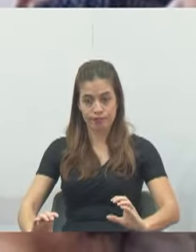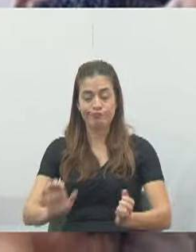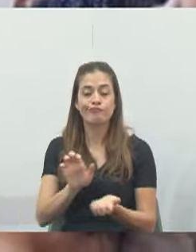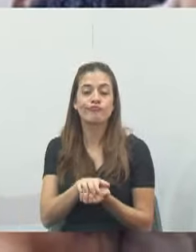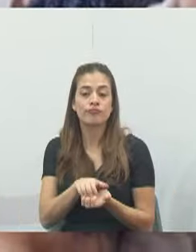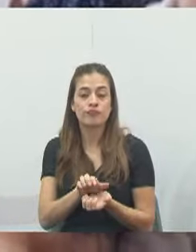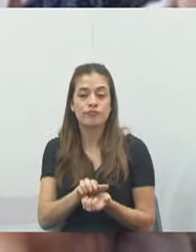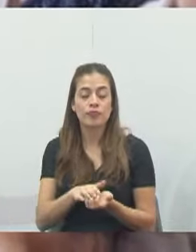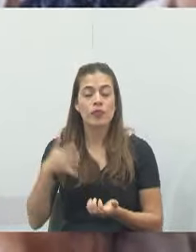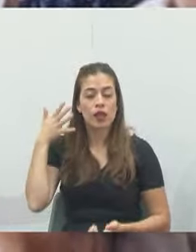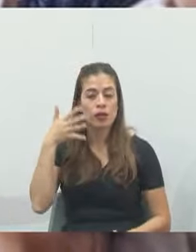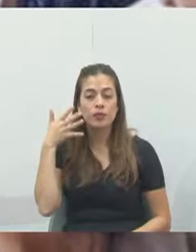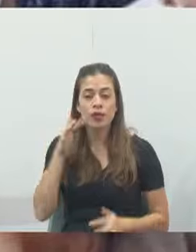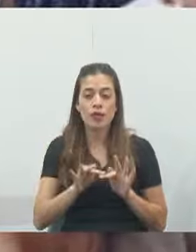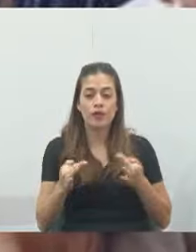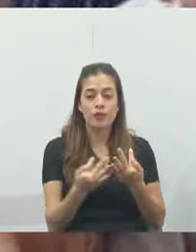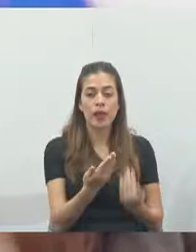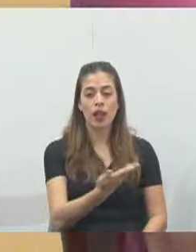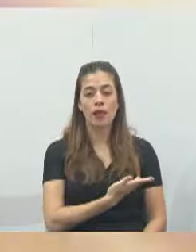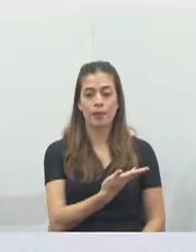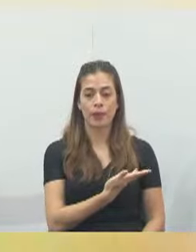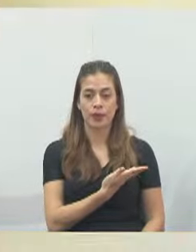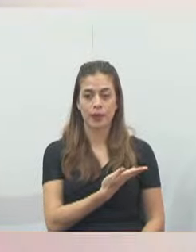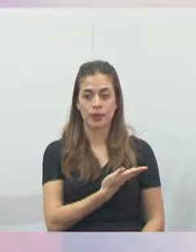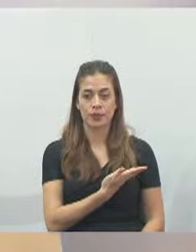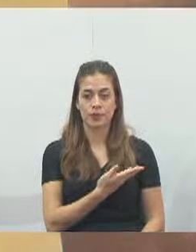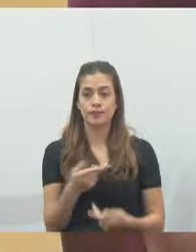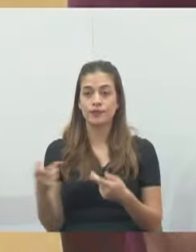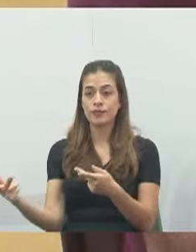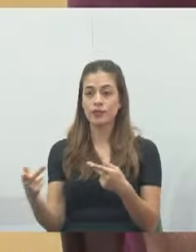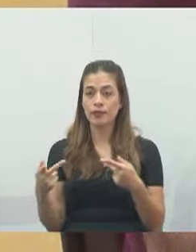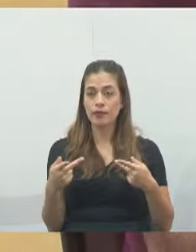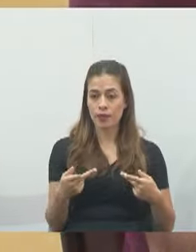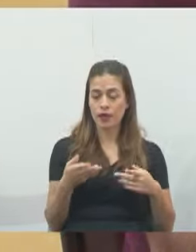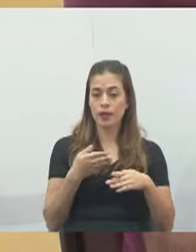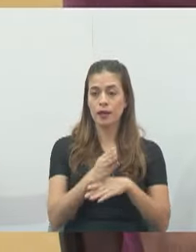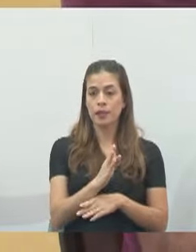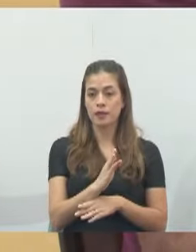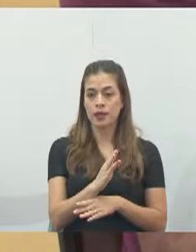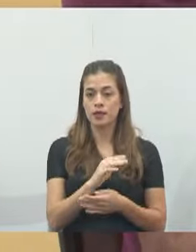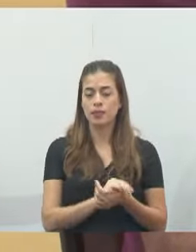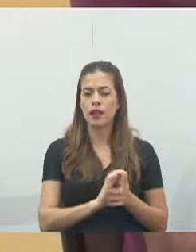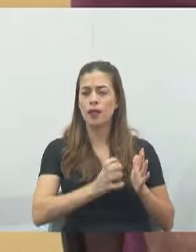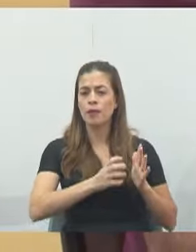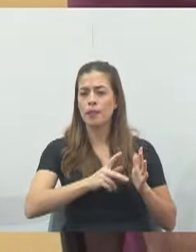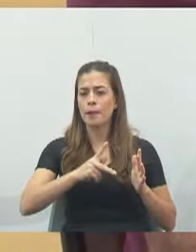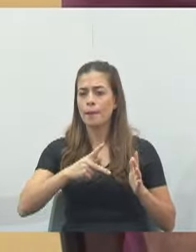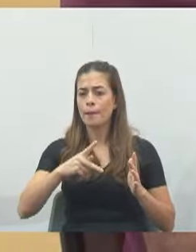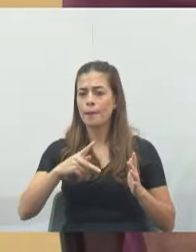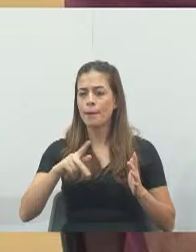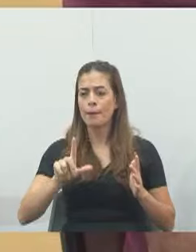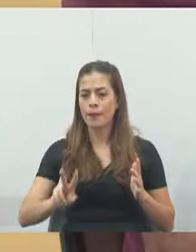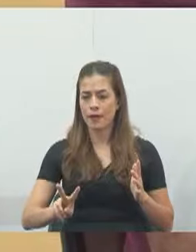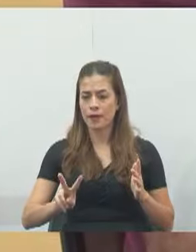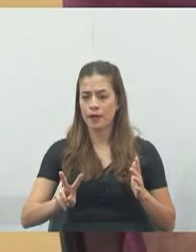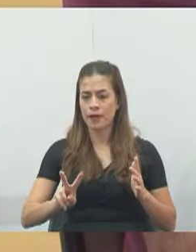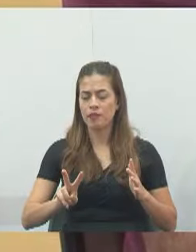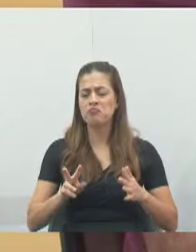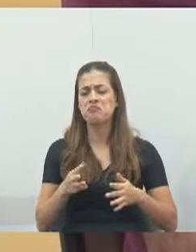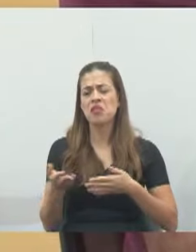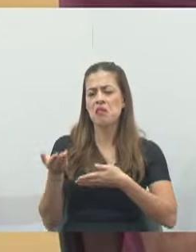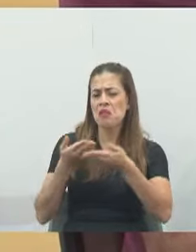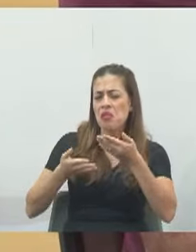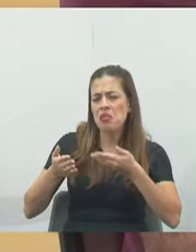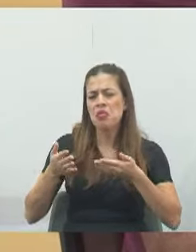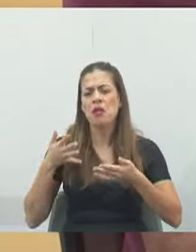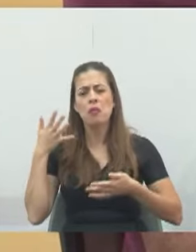com os depoimentos dos familiares e amigos. Fui convidado a fazer parte desse grupo do Partido Verde, onde ele fazia também, e a gente via ele trocando